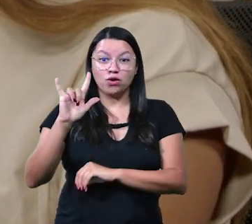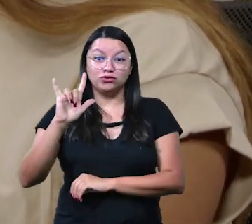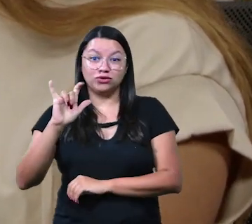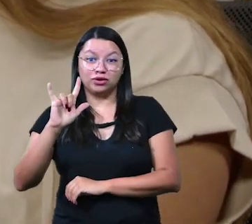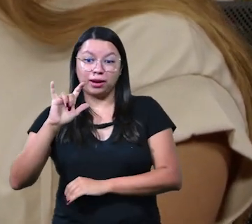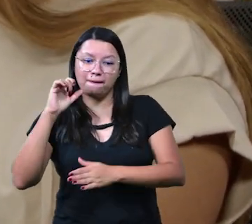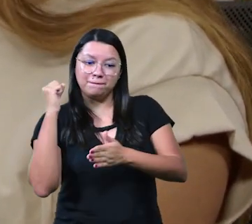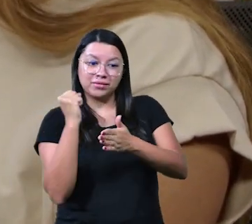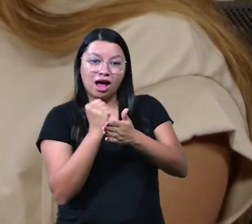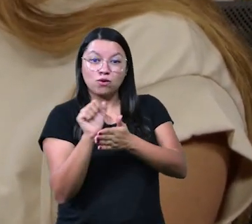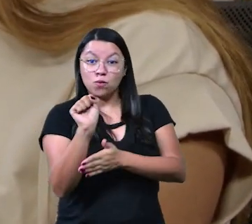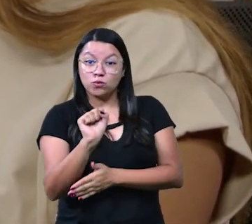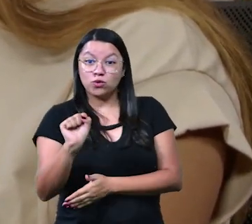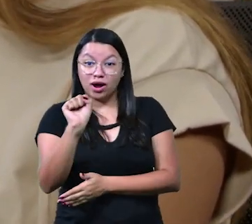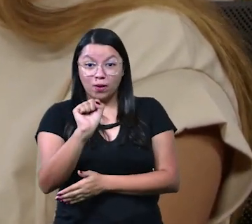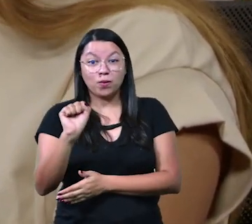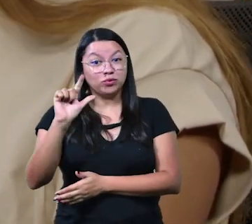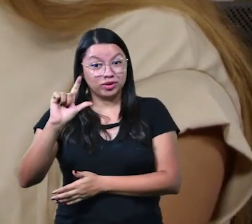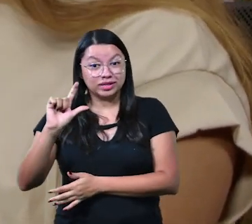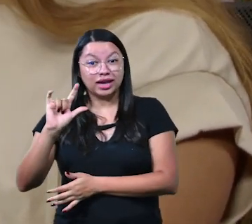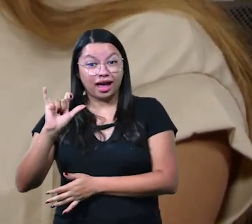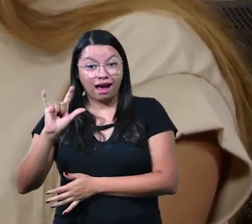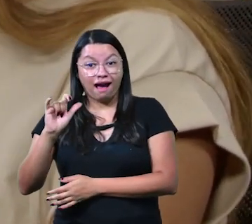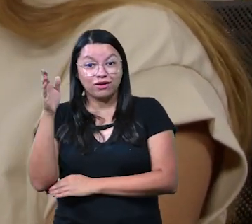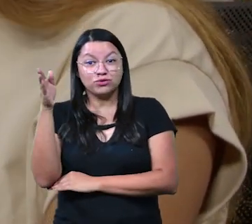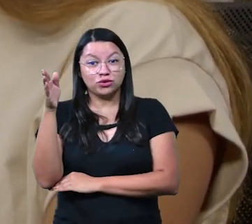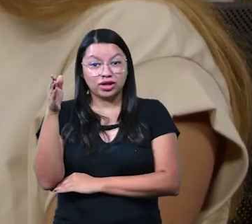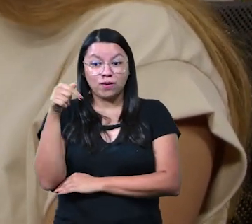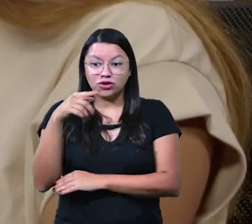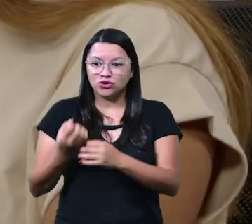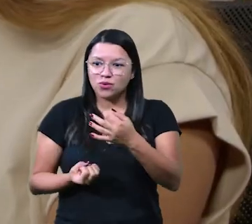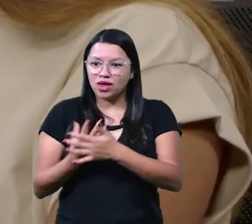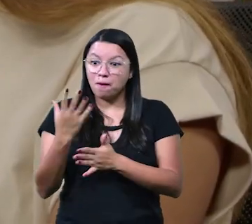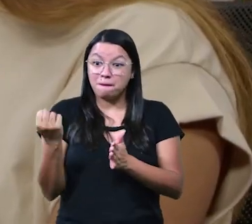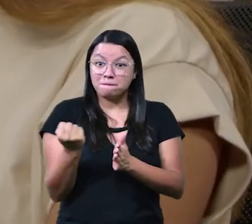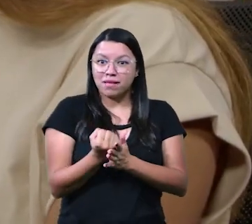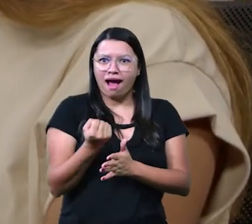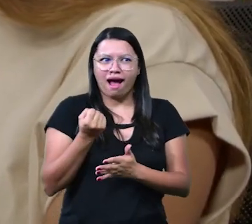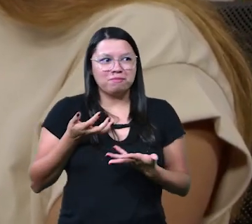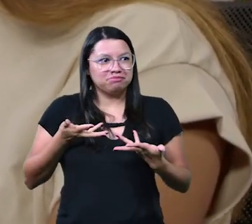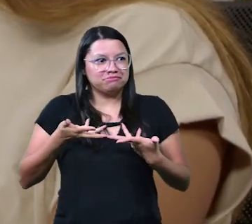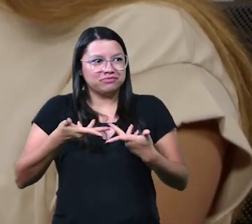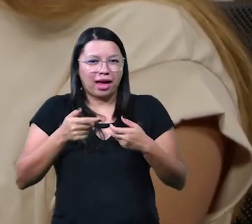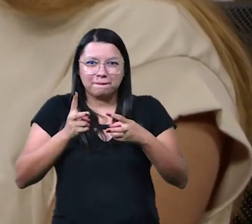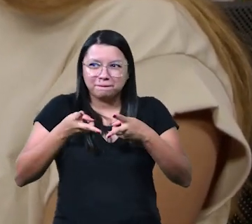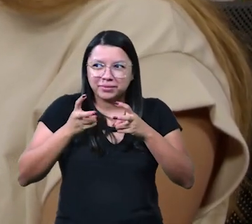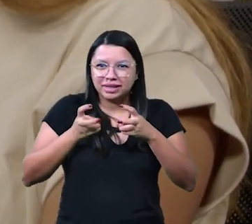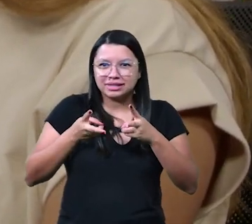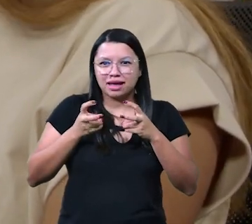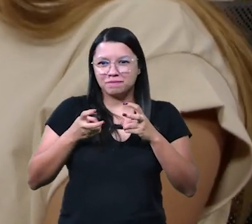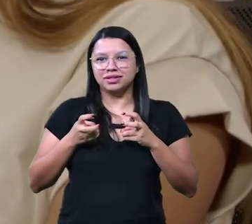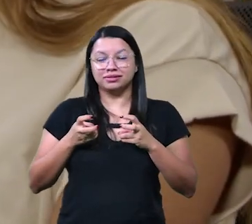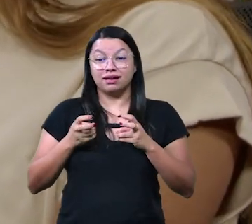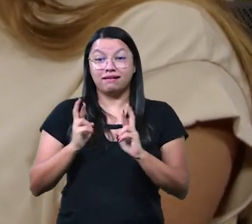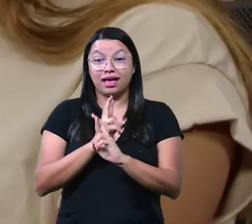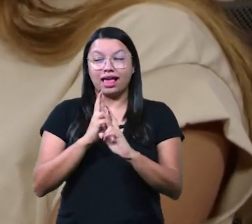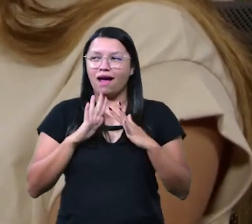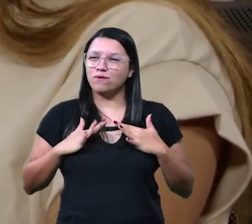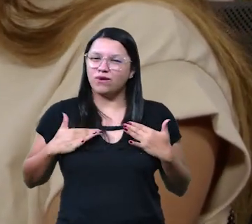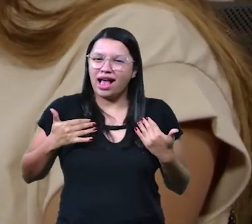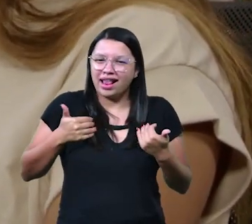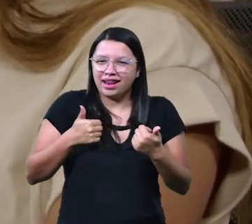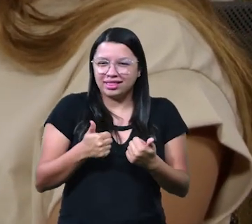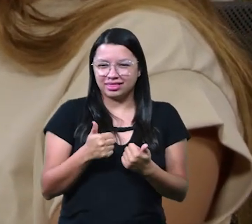gera, né, um impacto extremamente positivo para a organização, né? A percepção dela em relação à qualidade